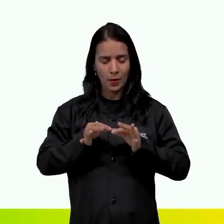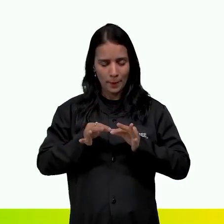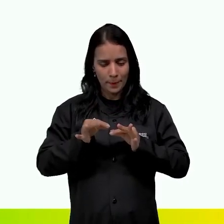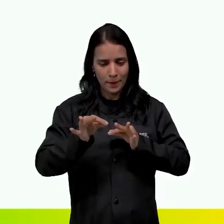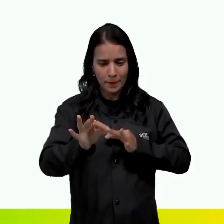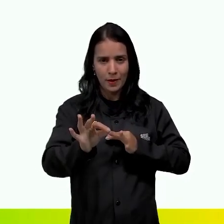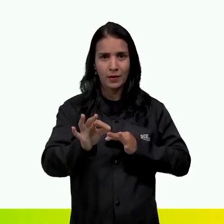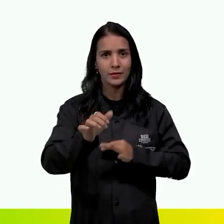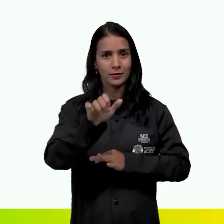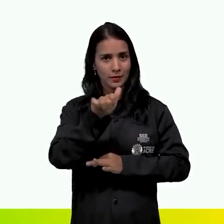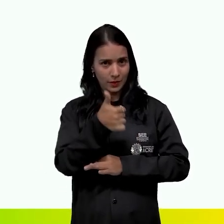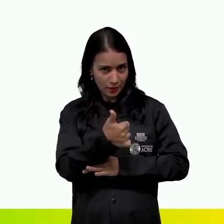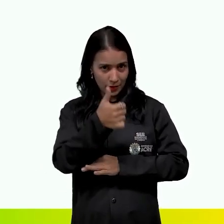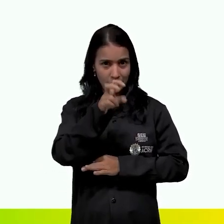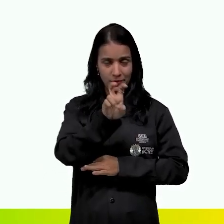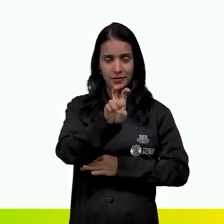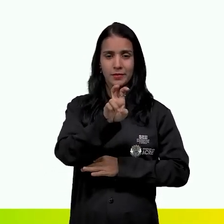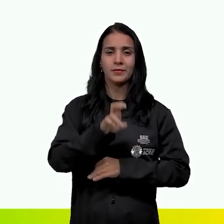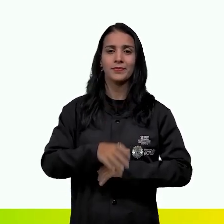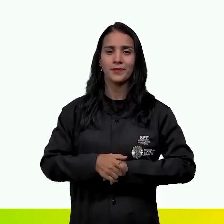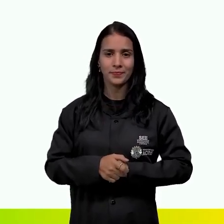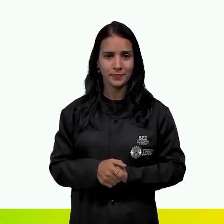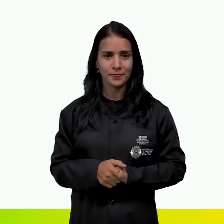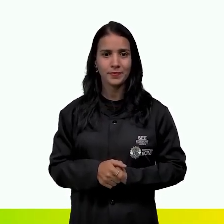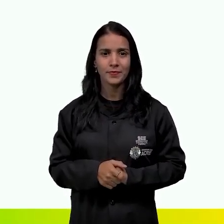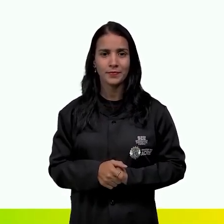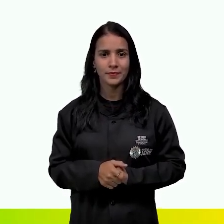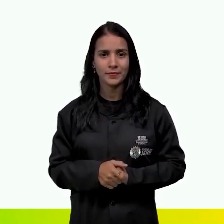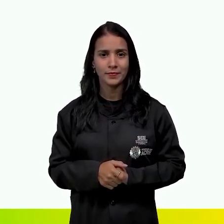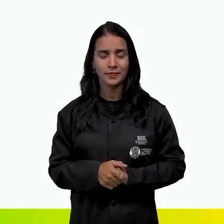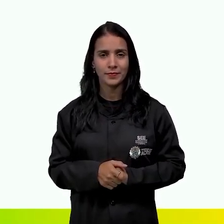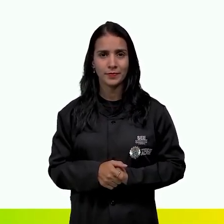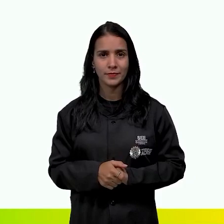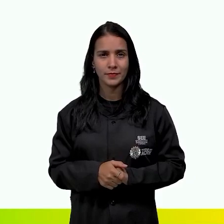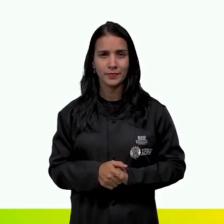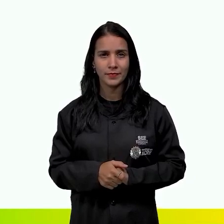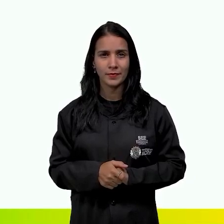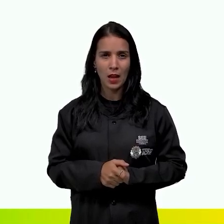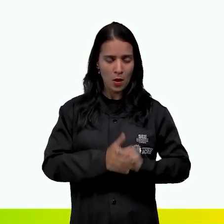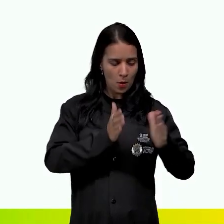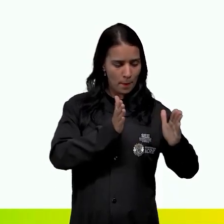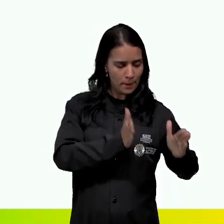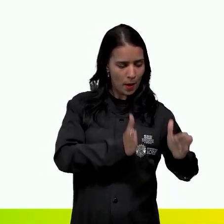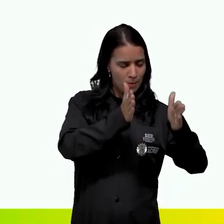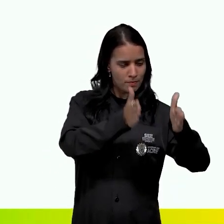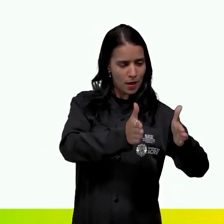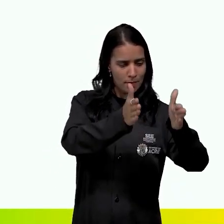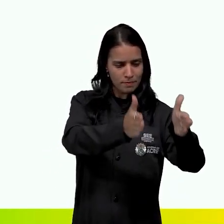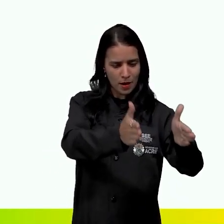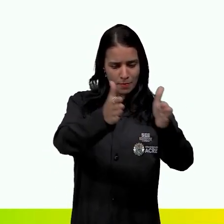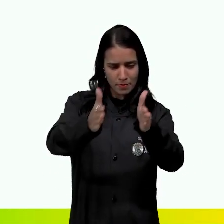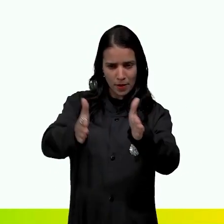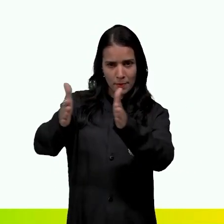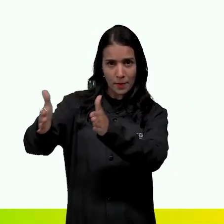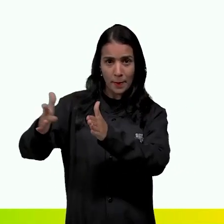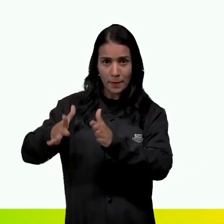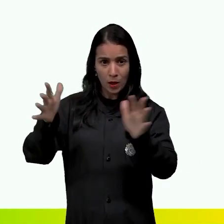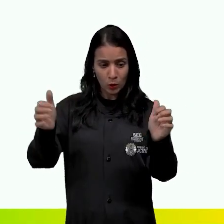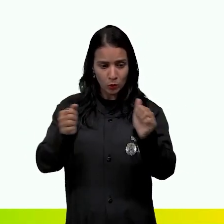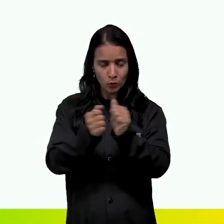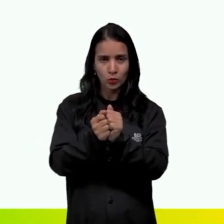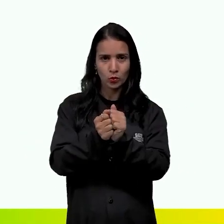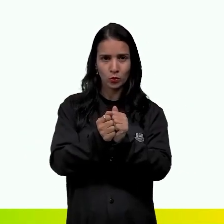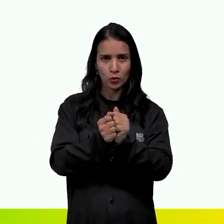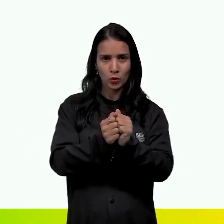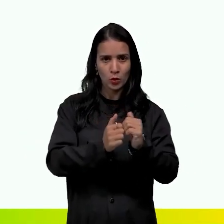de profundidade. O lote mínimo de rapaduras vendidas pela fábrica é